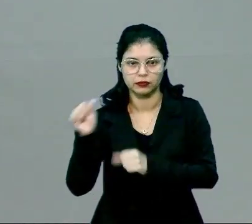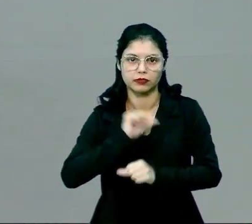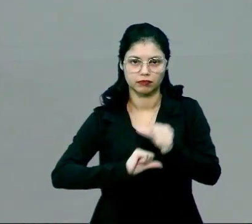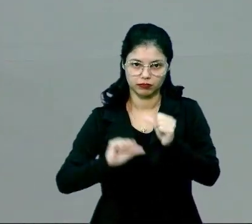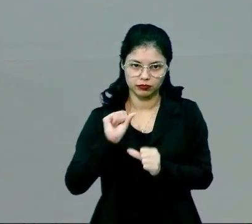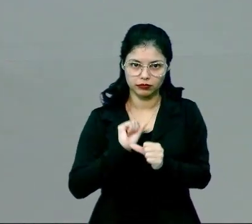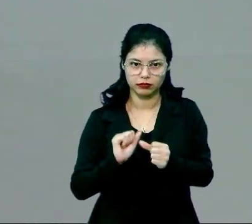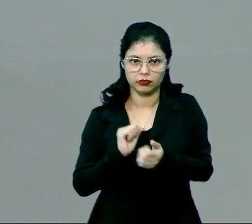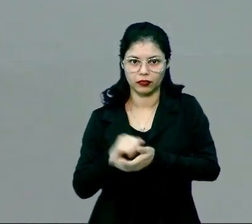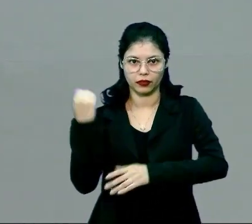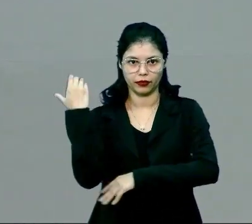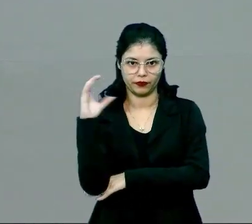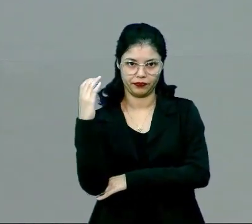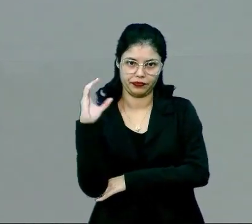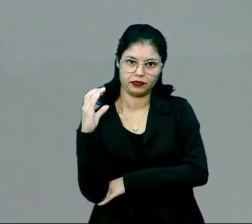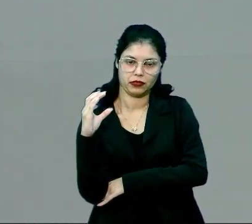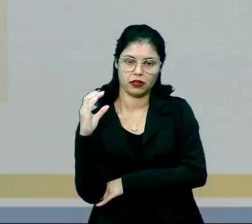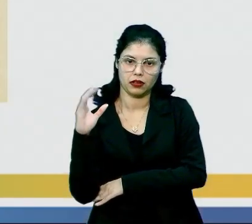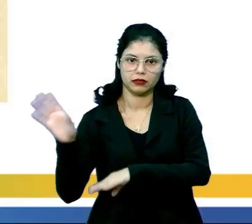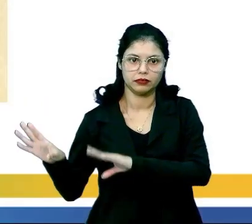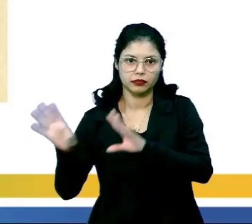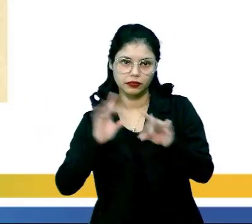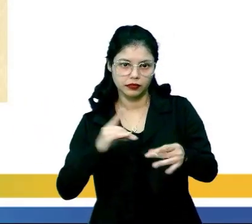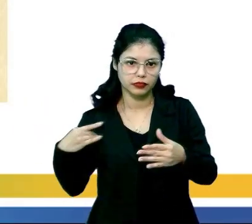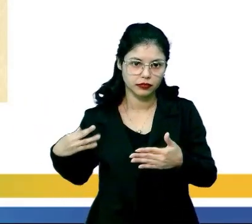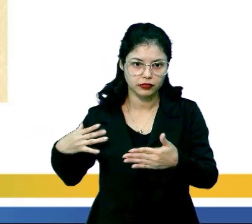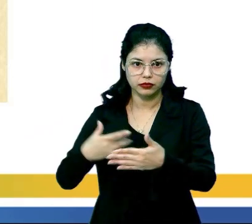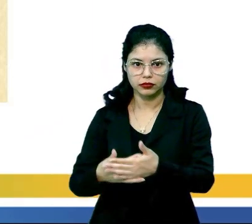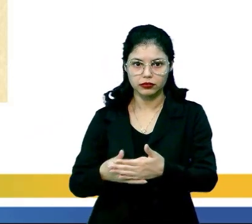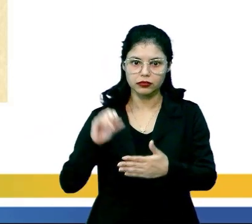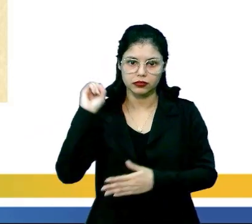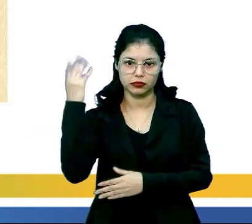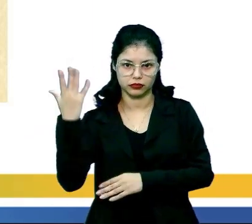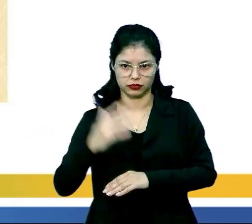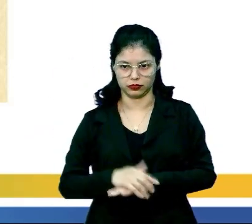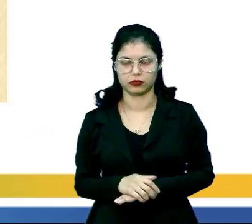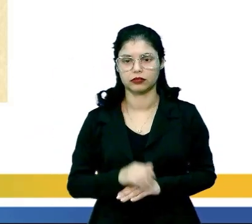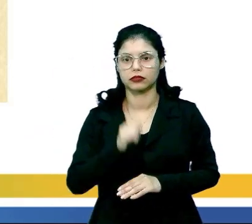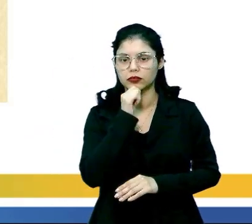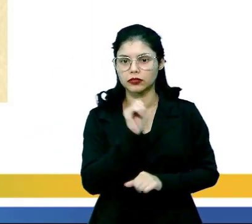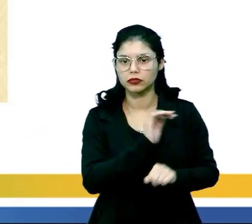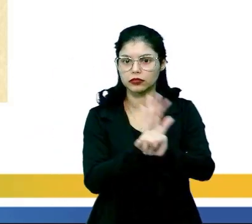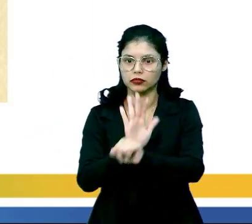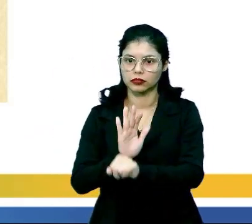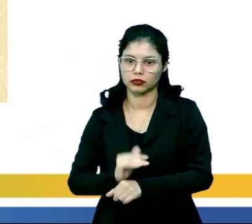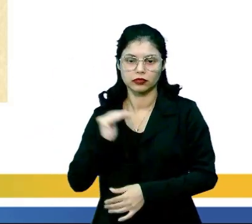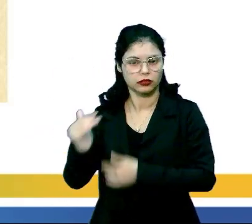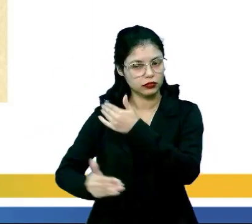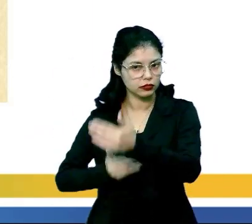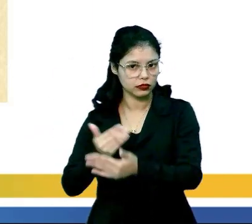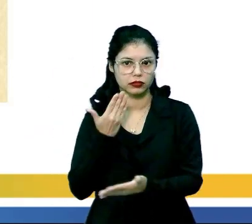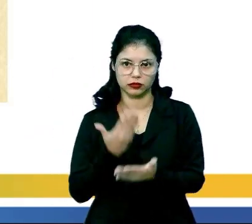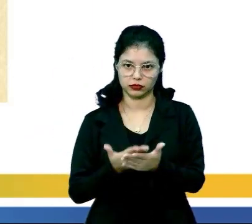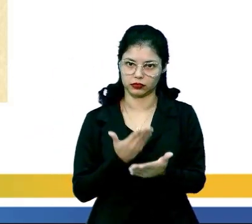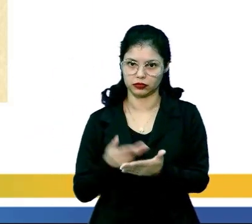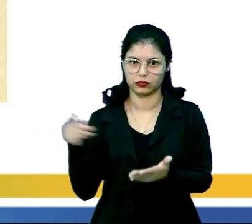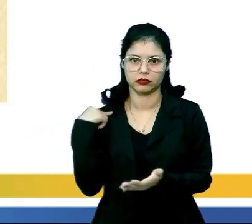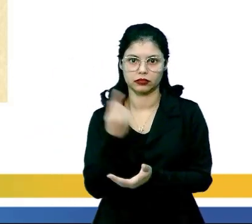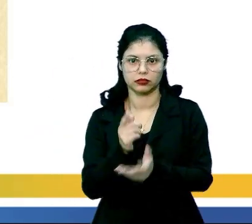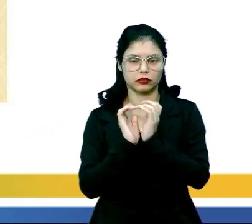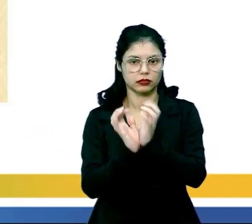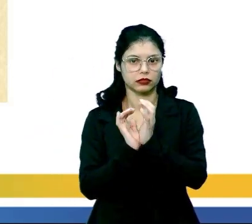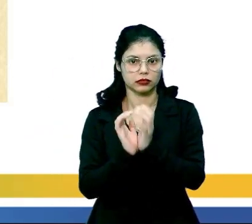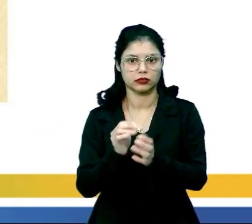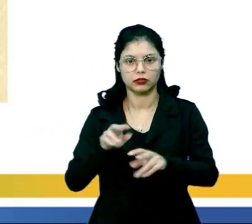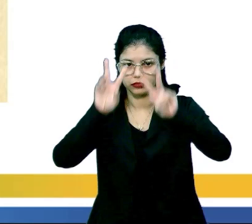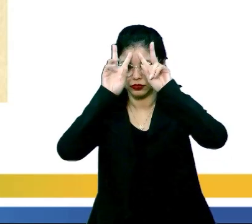mudou. Então, a ciência, ela avançou muito com esse caso. Então, ele ajudou muito a estudar o nosso cérebro